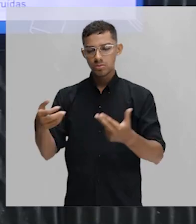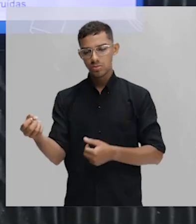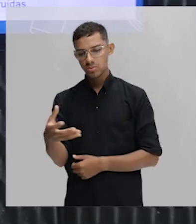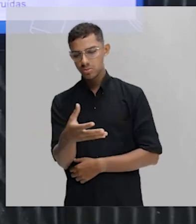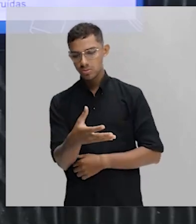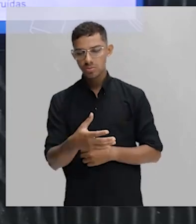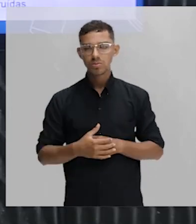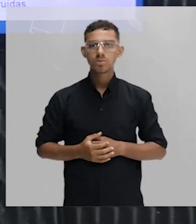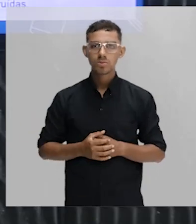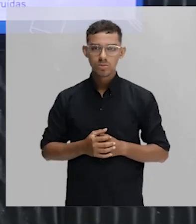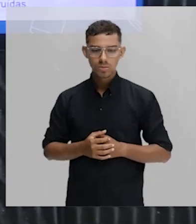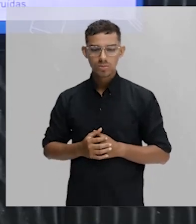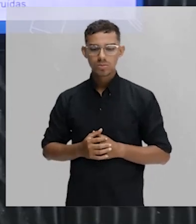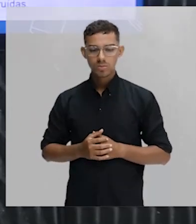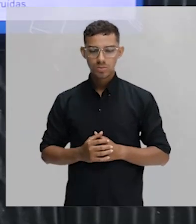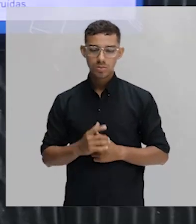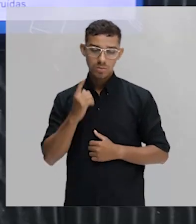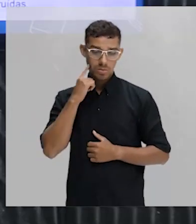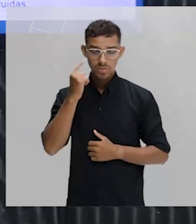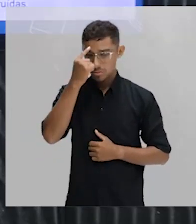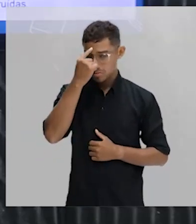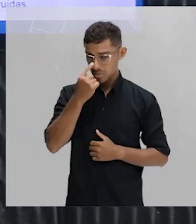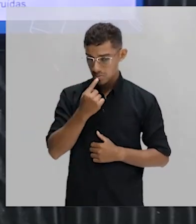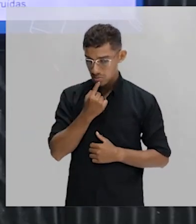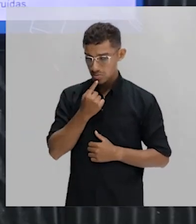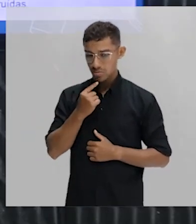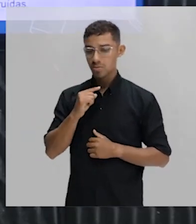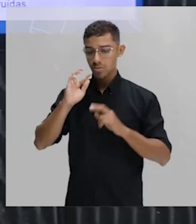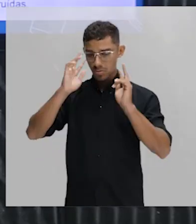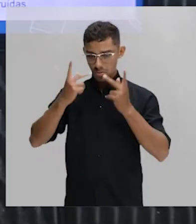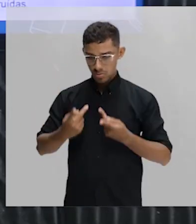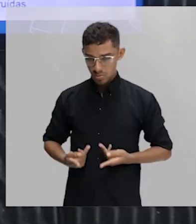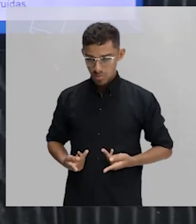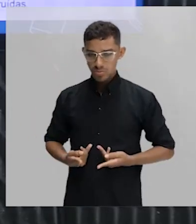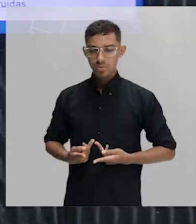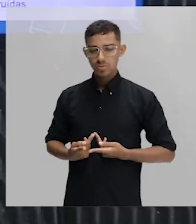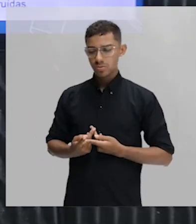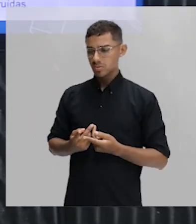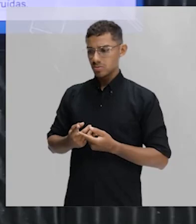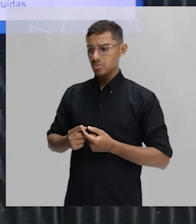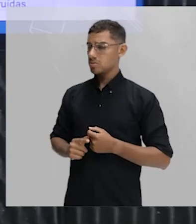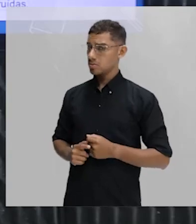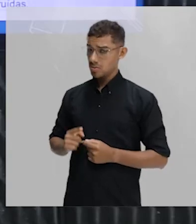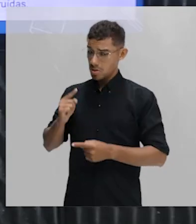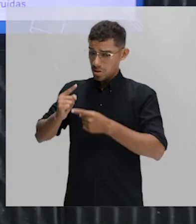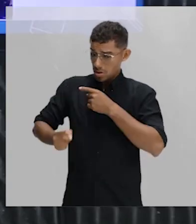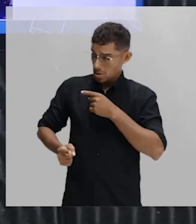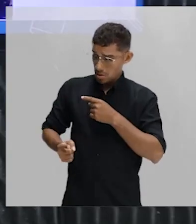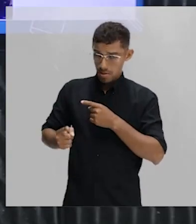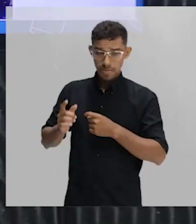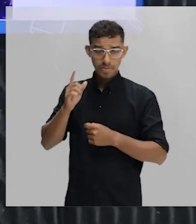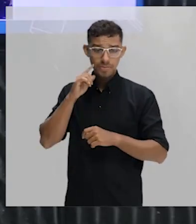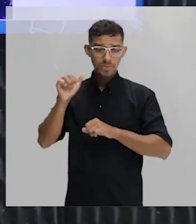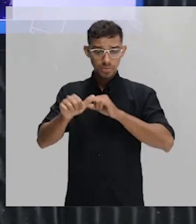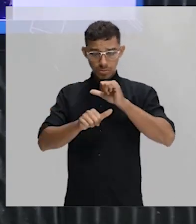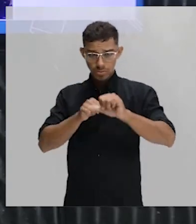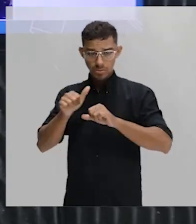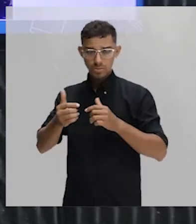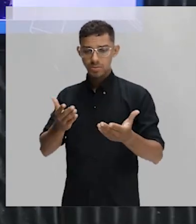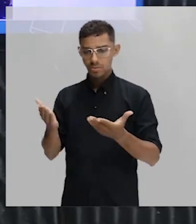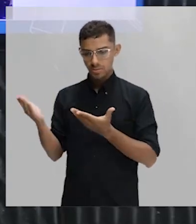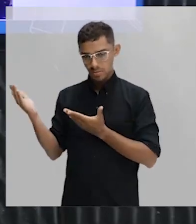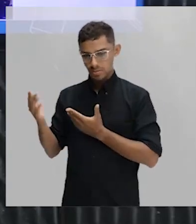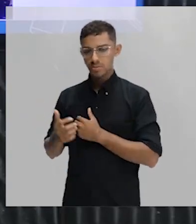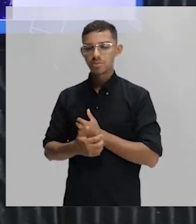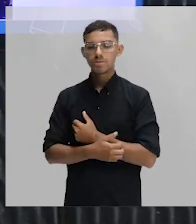imagens. As representações humanas realistas foram condenadas, sendo proibida sua reprodução. Ou seja, tiveram que se virar nos 30 para fazer